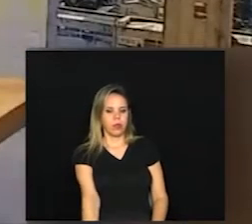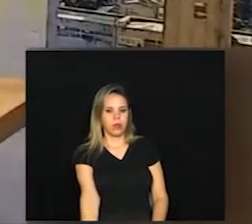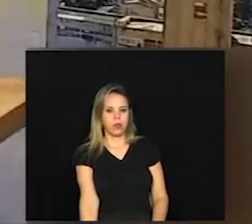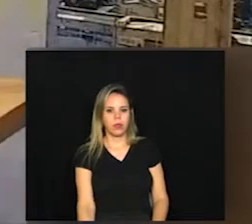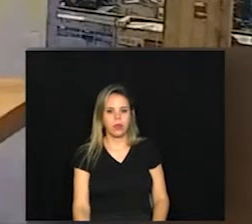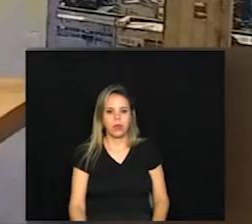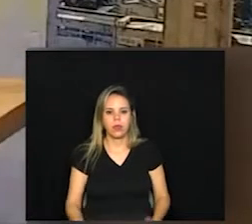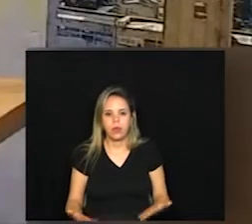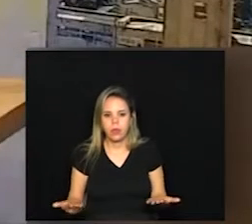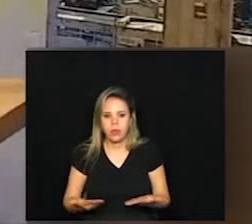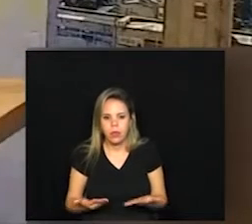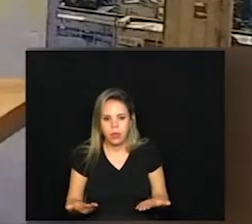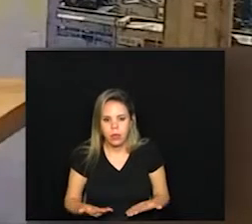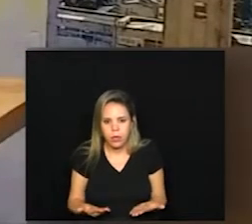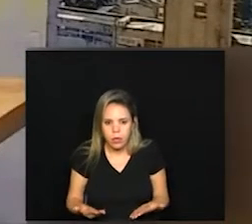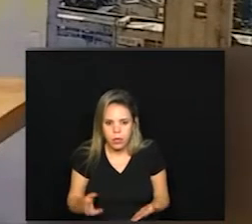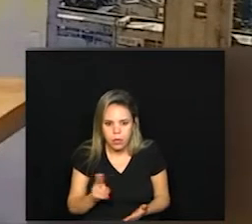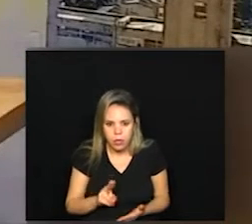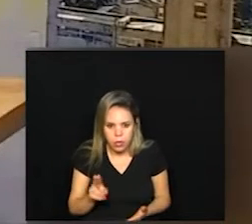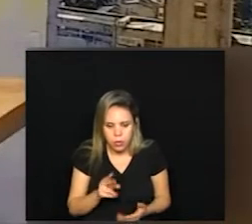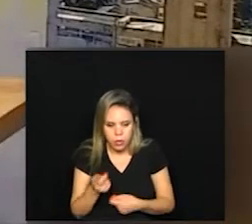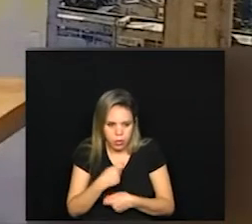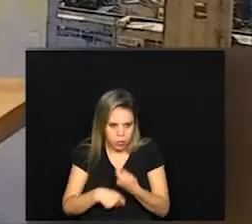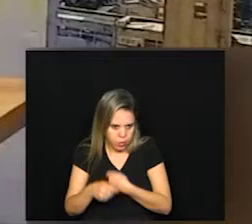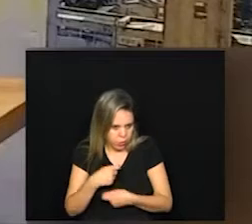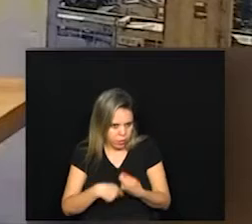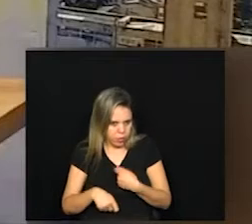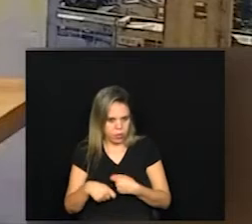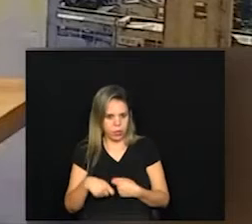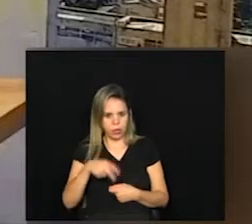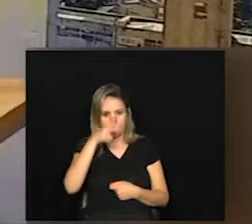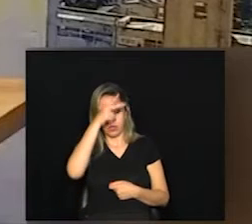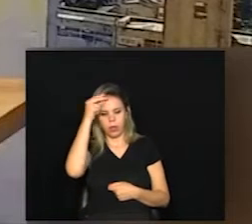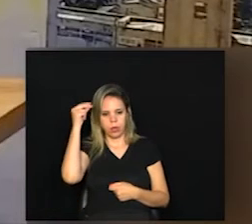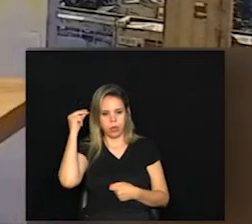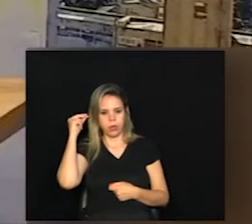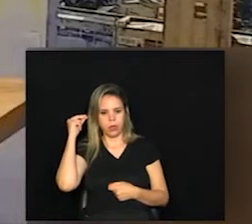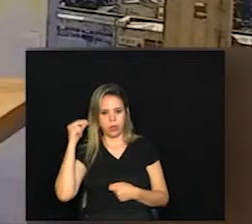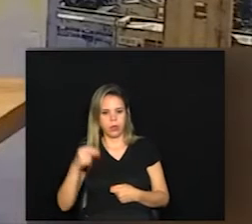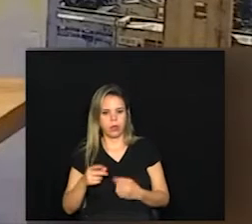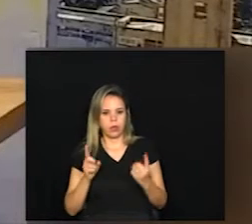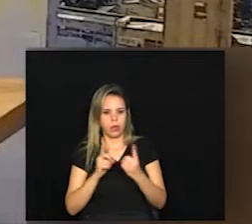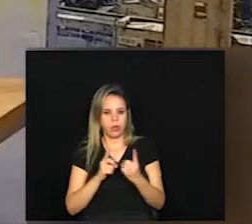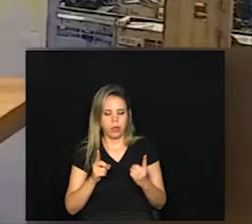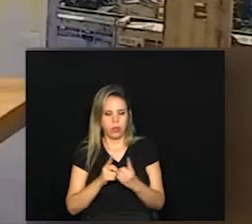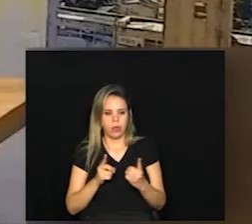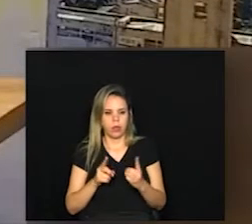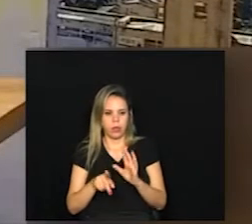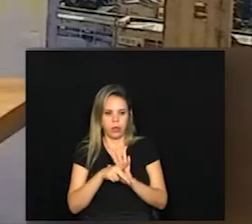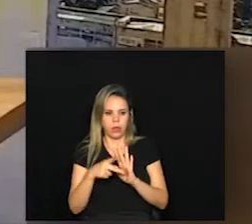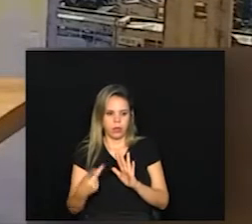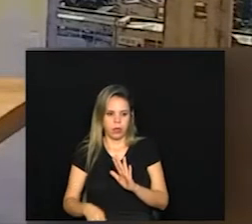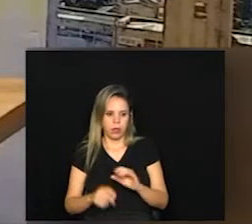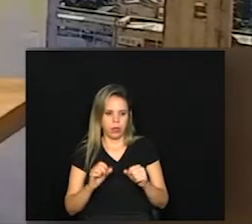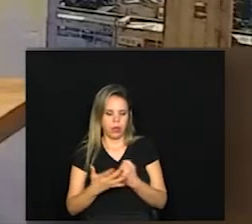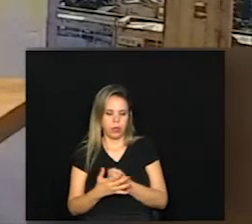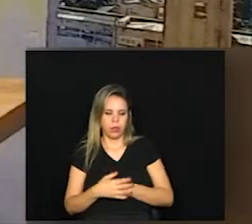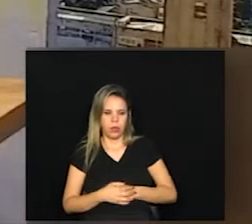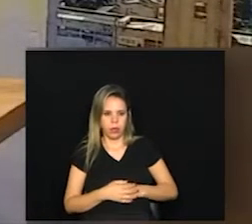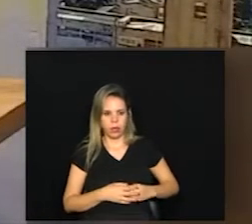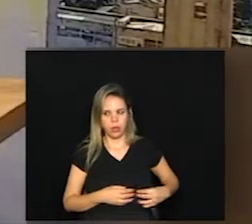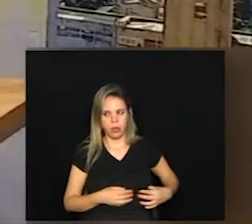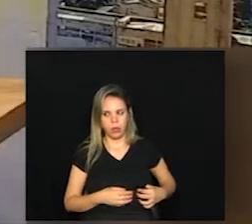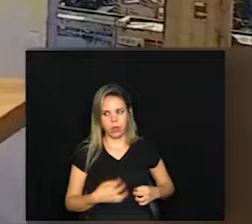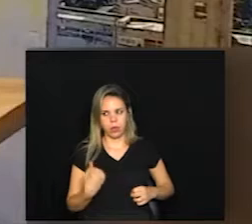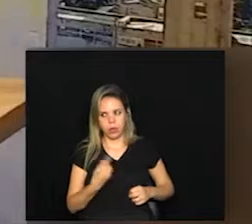E atualmente ele está requisitado administrativamente pela Prefeitura para o atendimento exclusivo da Covid-19.